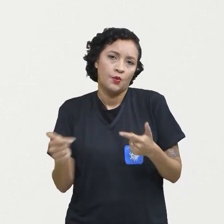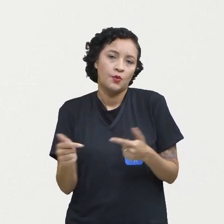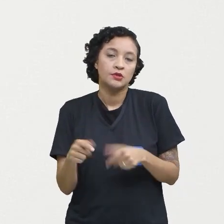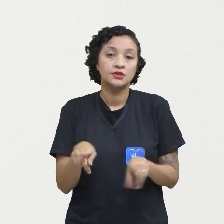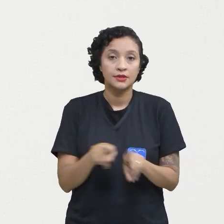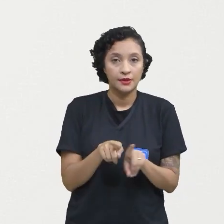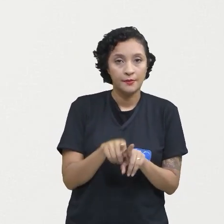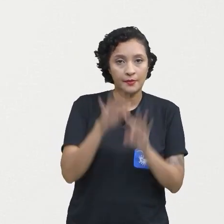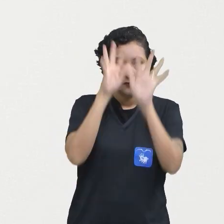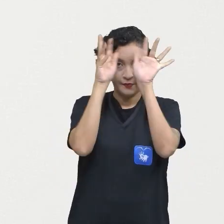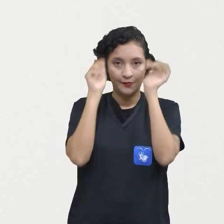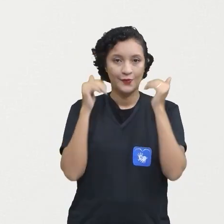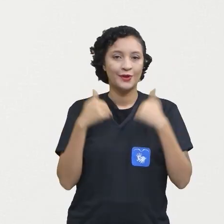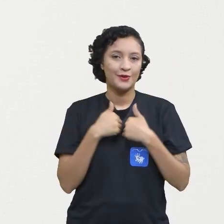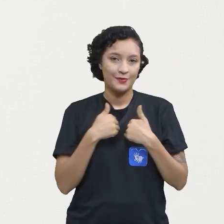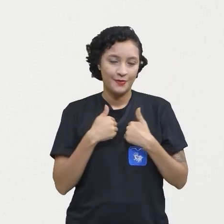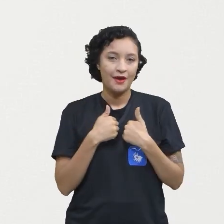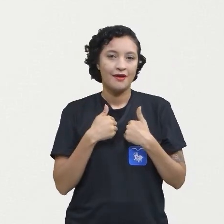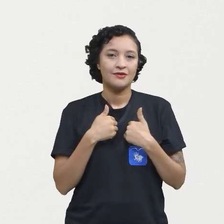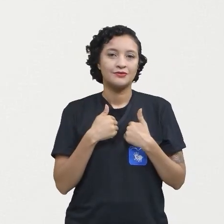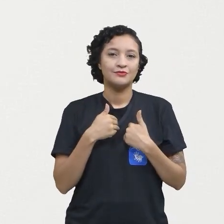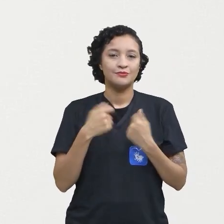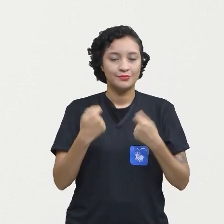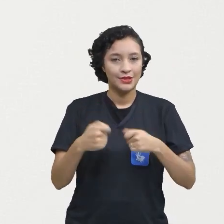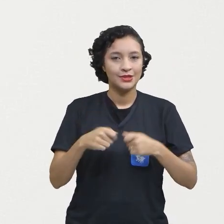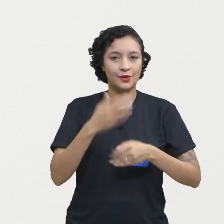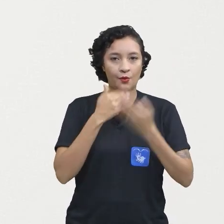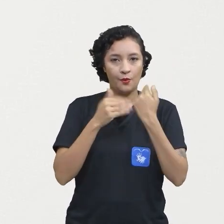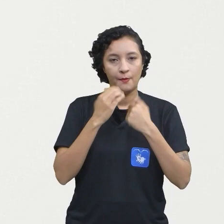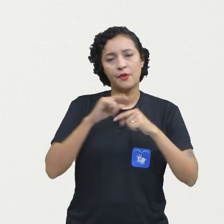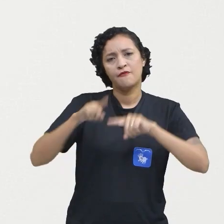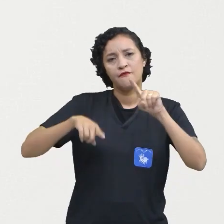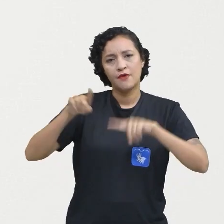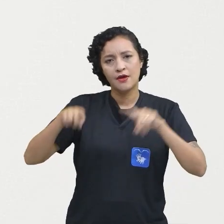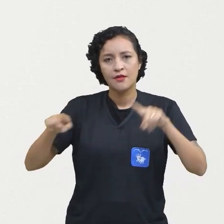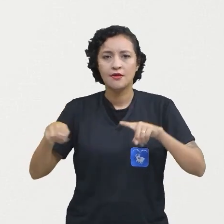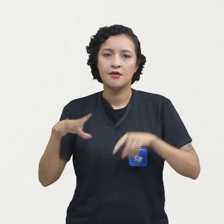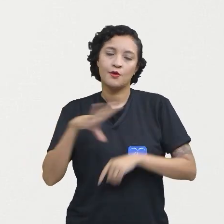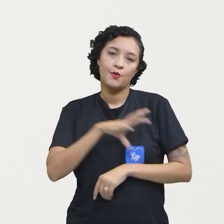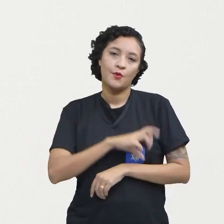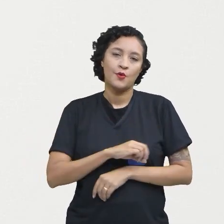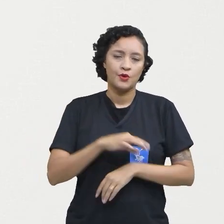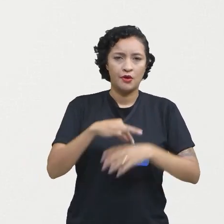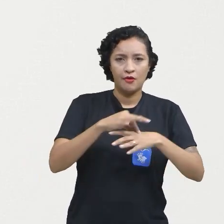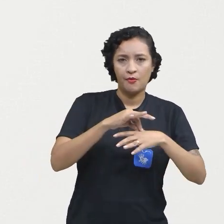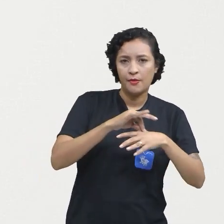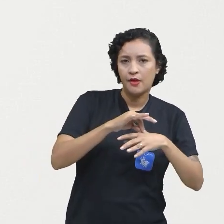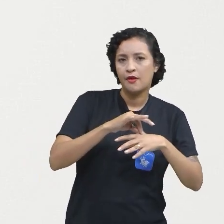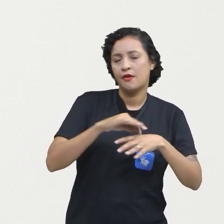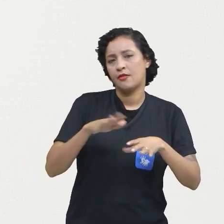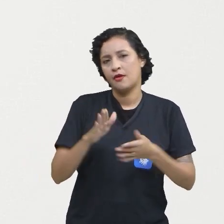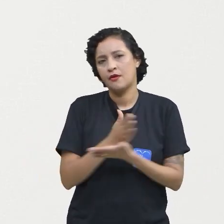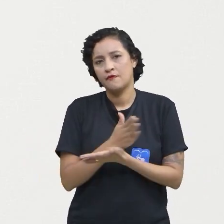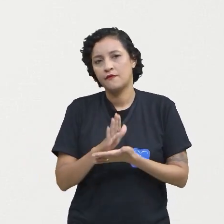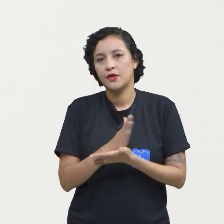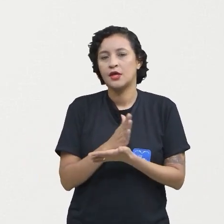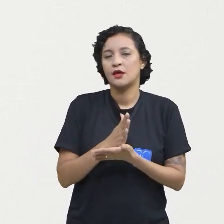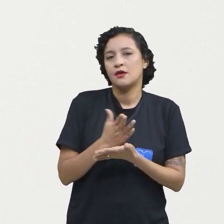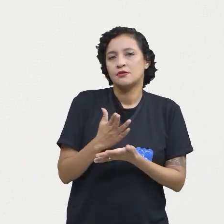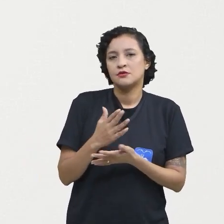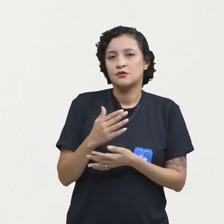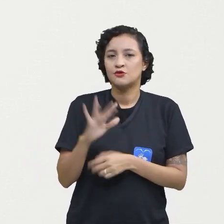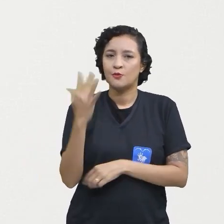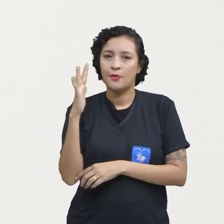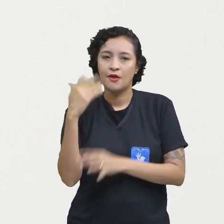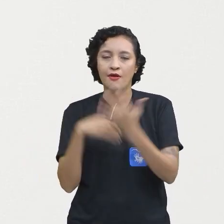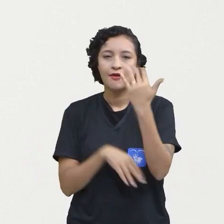dele é variada, como nós vimos. Pode ser carnívoro, herbívoro ou onívoro. Então,